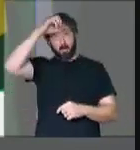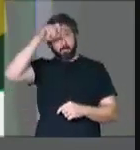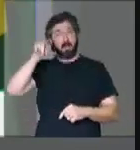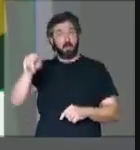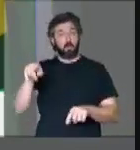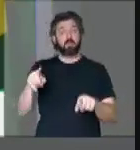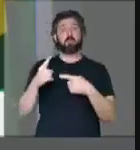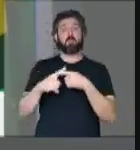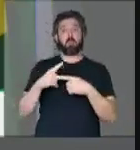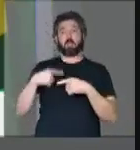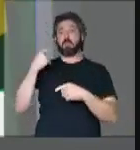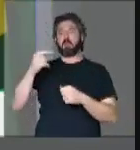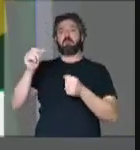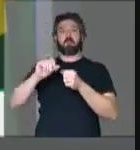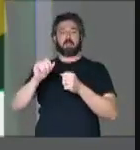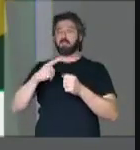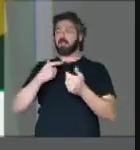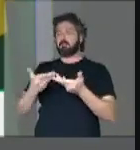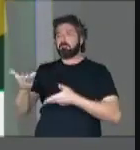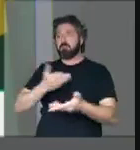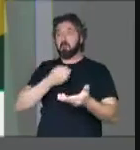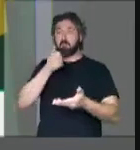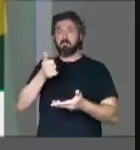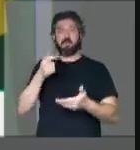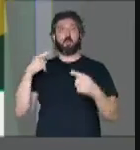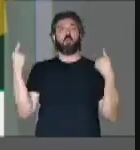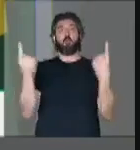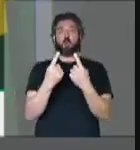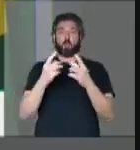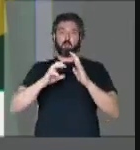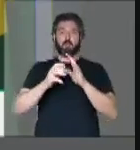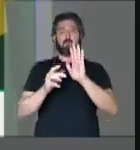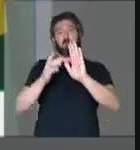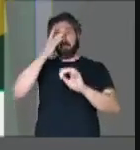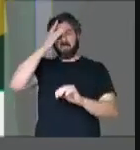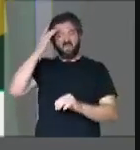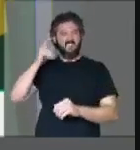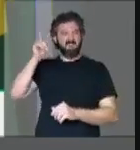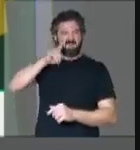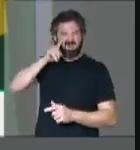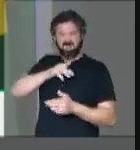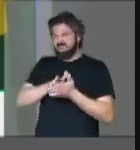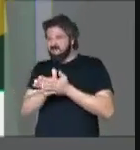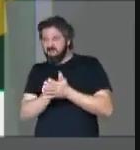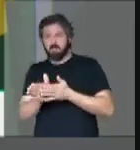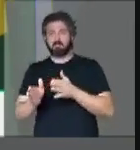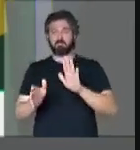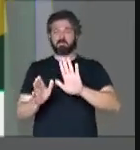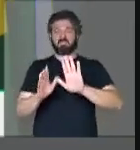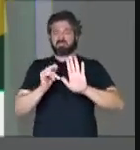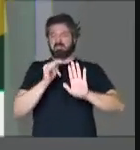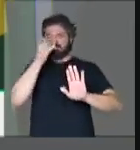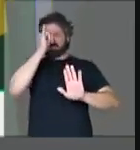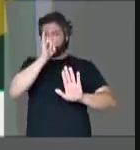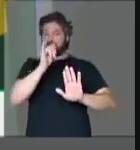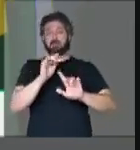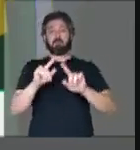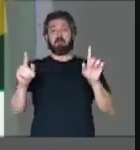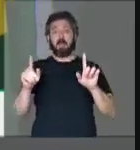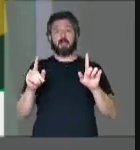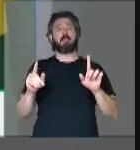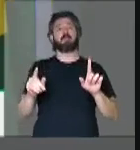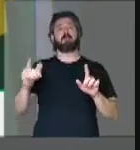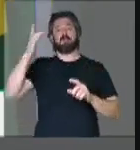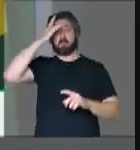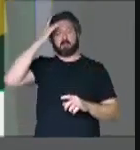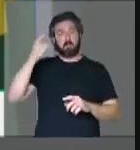a gente tem que fazer isso, tem que se dar bem com todo mundo. É claro, aquelas pessoas mal intencionadas, essas a gente não pode dar espaço.